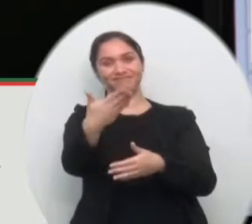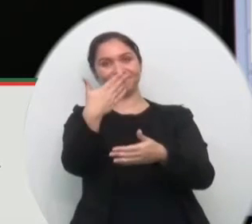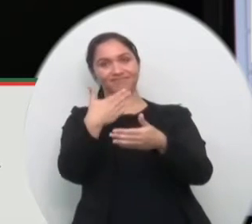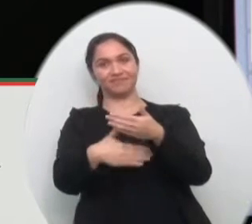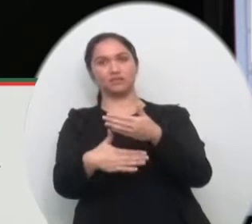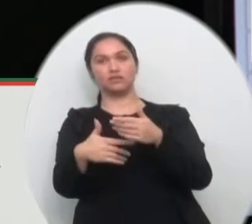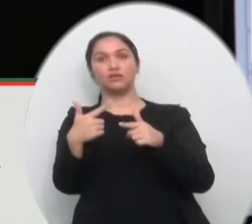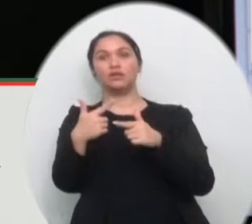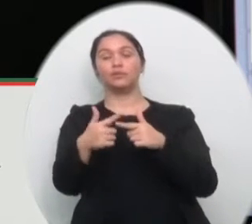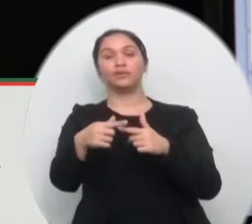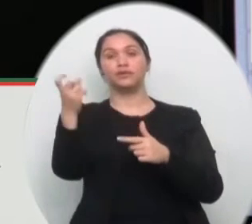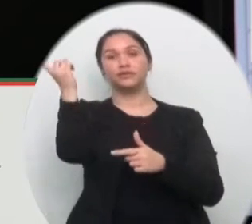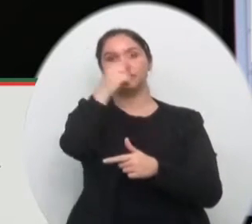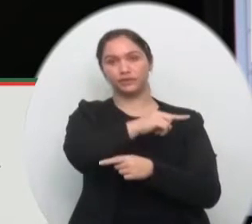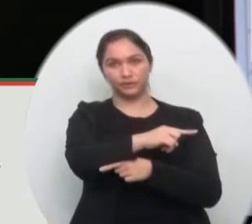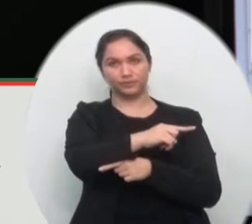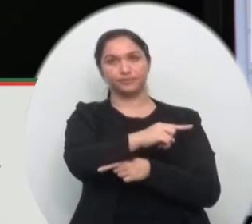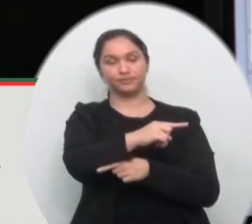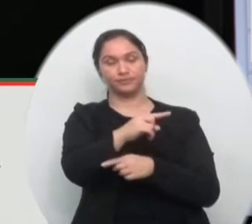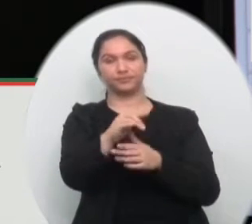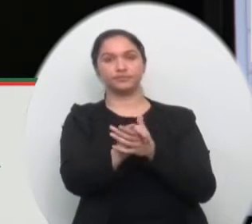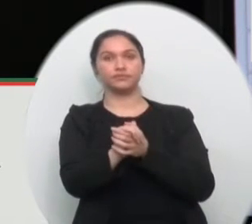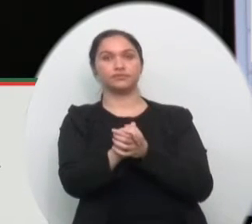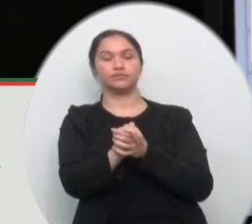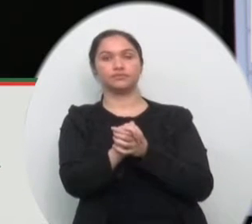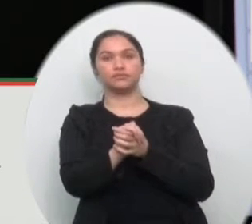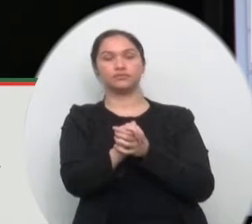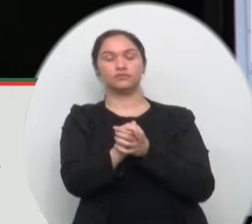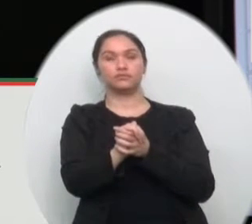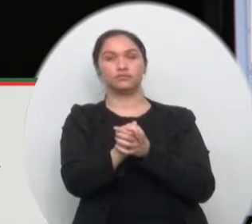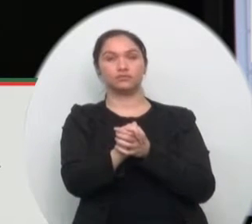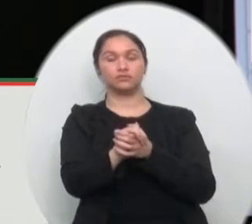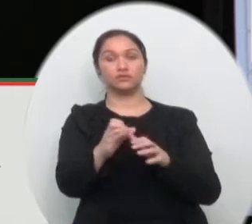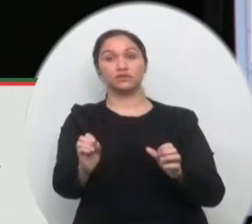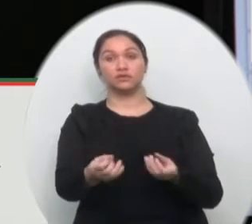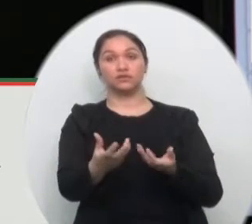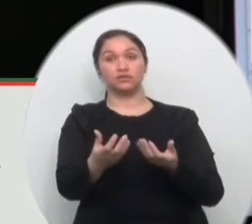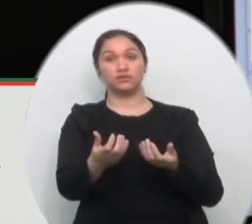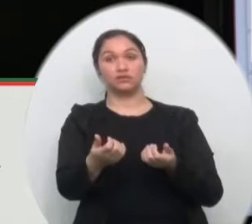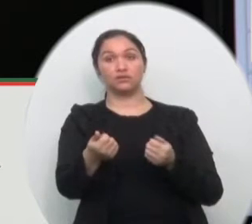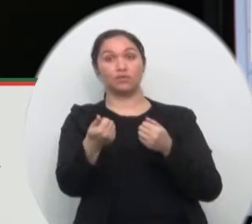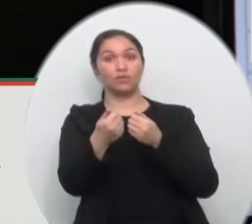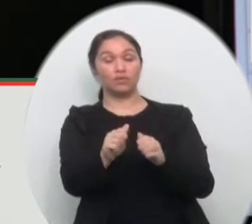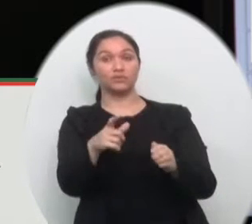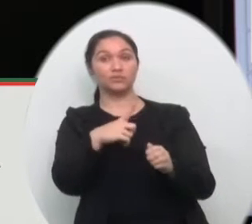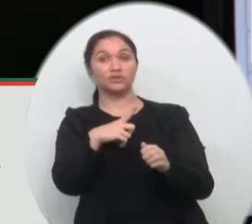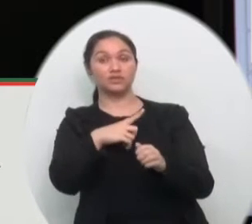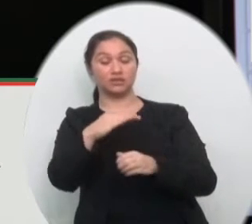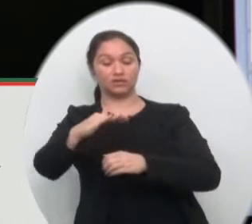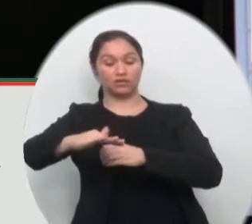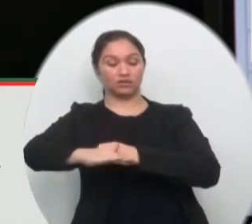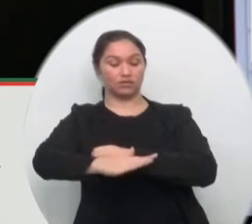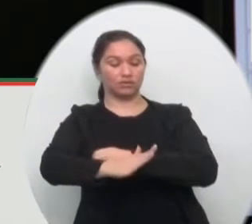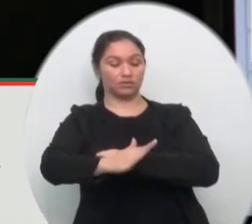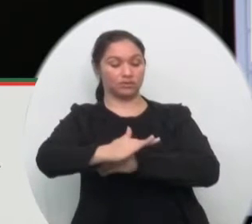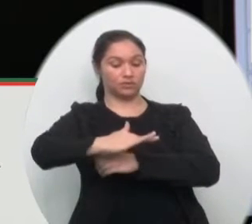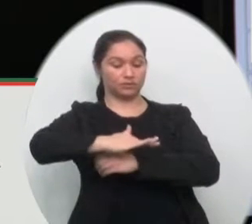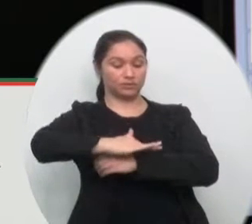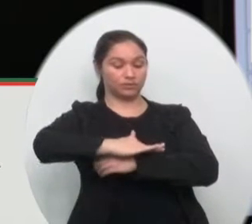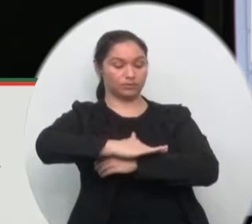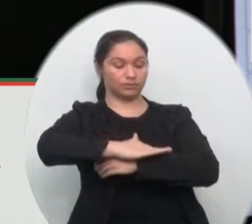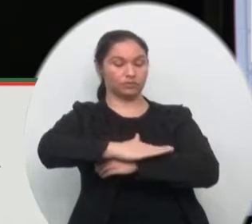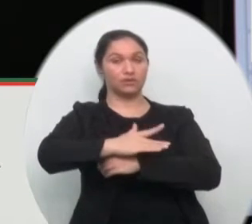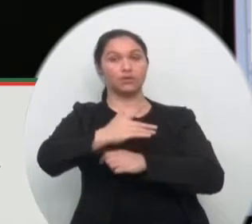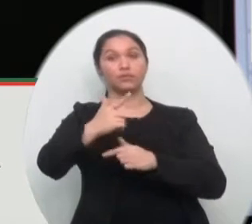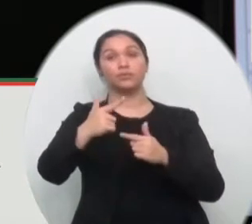onde já foi colocado, foram 2, 3 pontos. Então os ônibus têm que sair às vezes da pista e vão andando naquela sequência com as